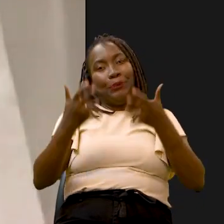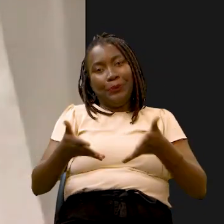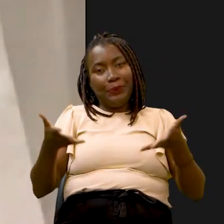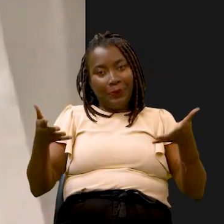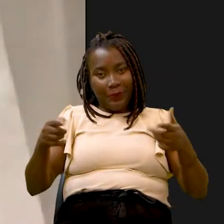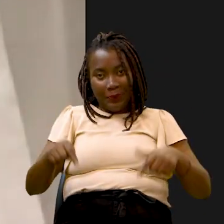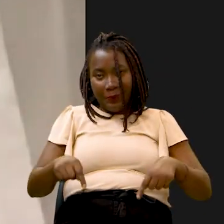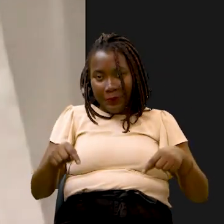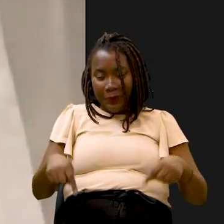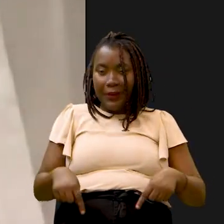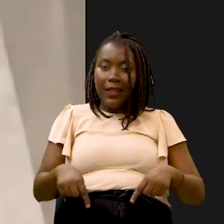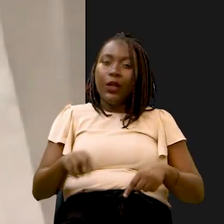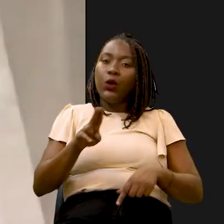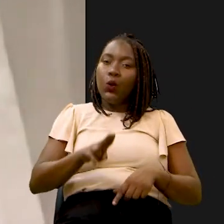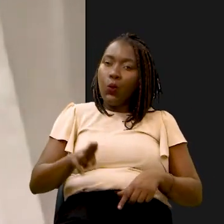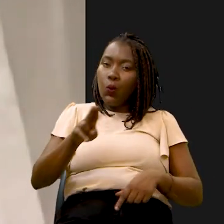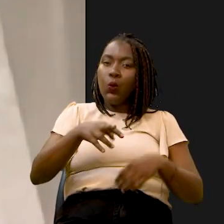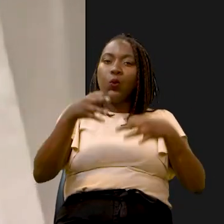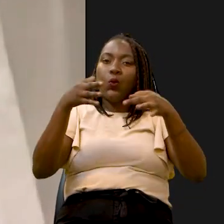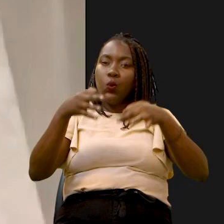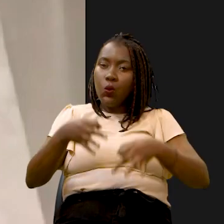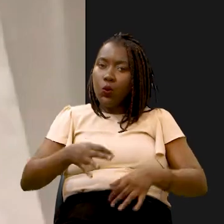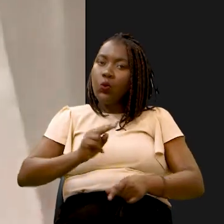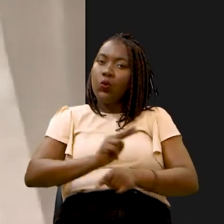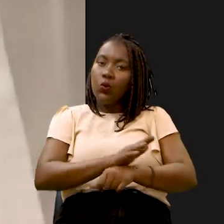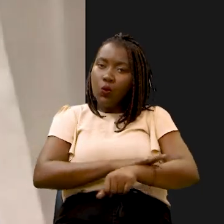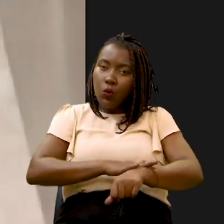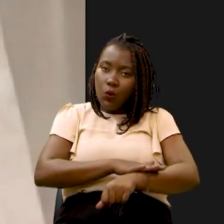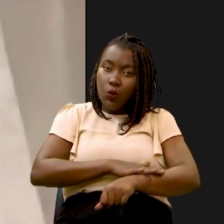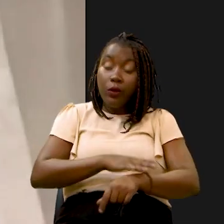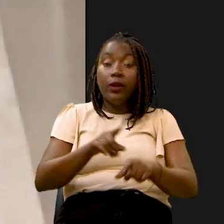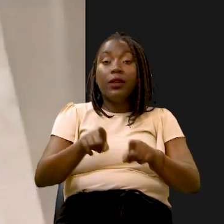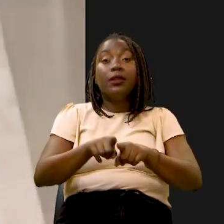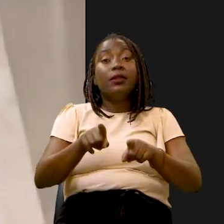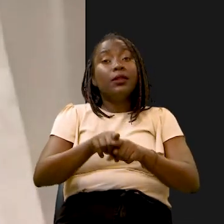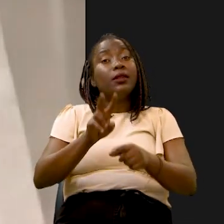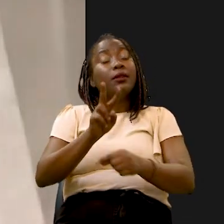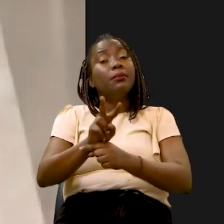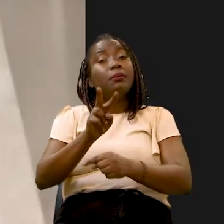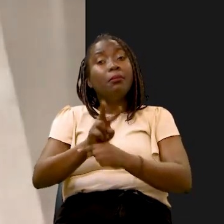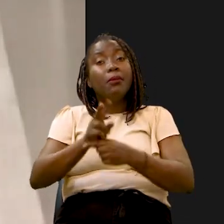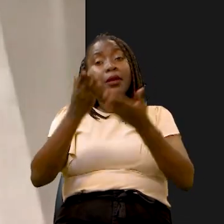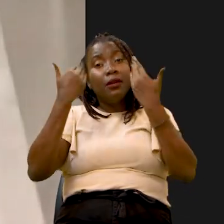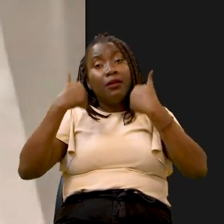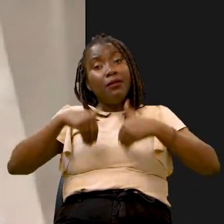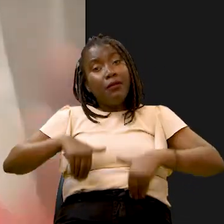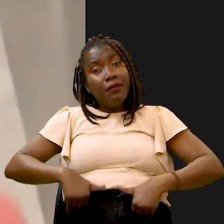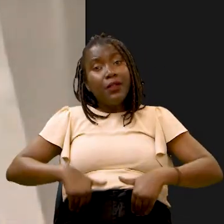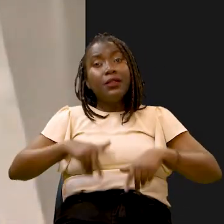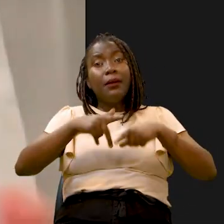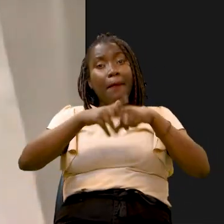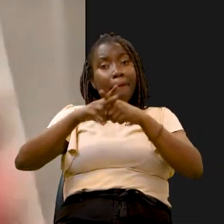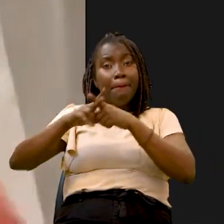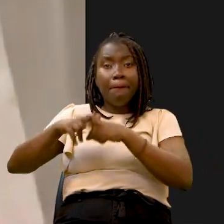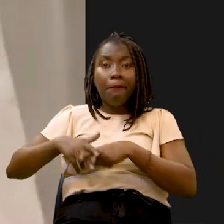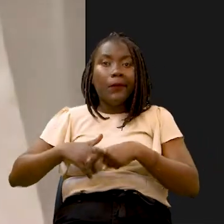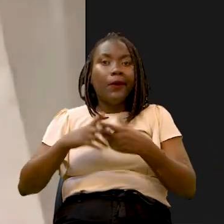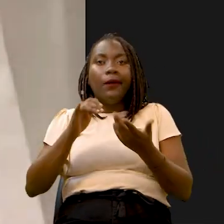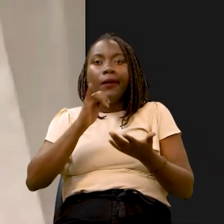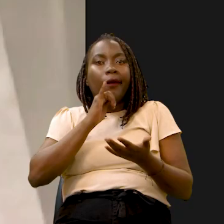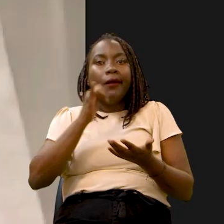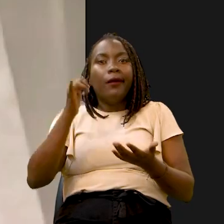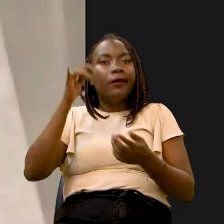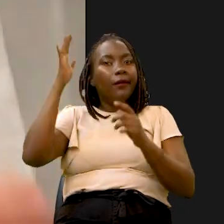como nós já explicamos aqui, o uso adequado do filtro solar, mas também de proteção